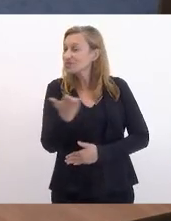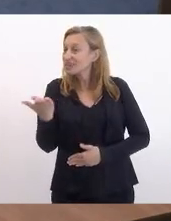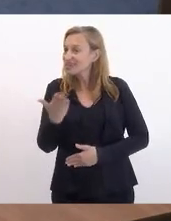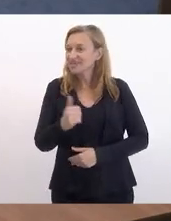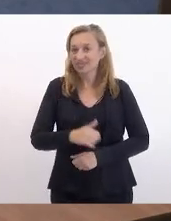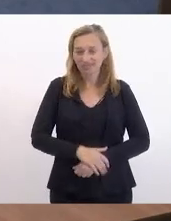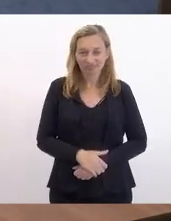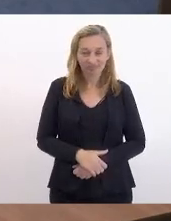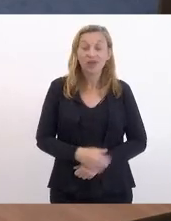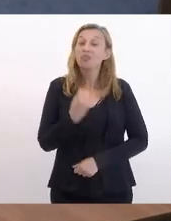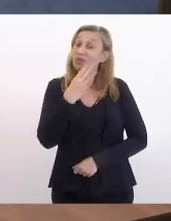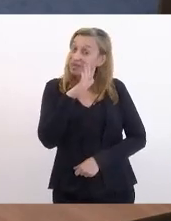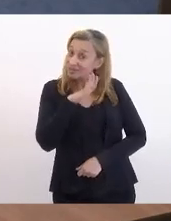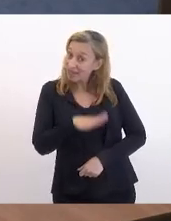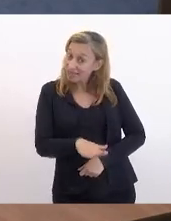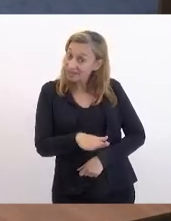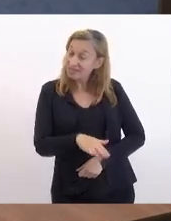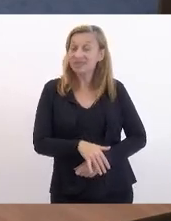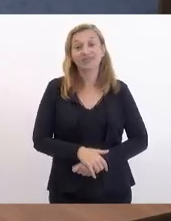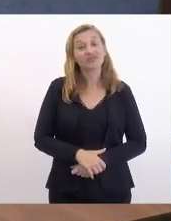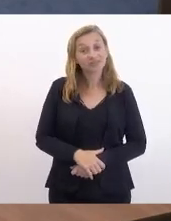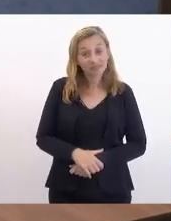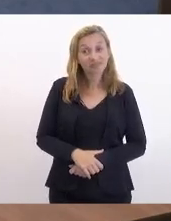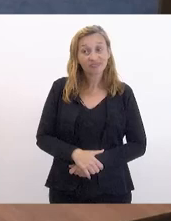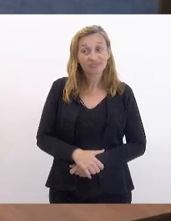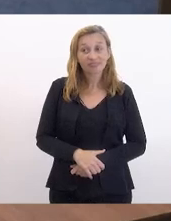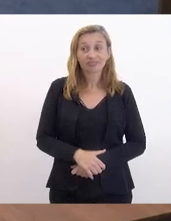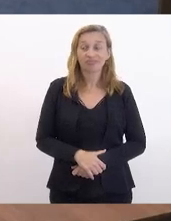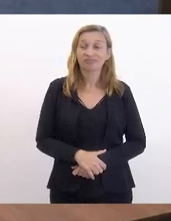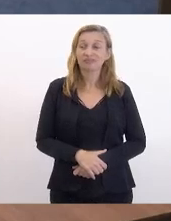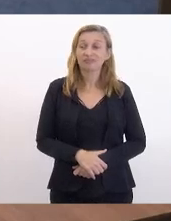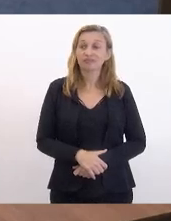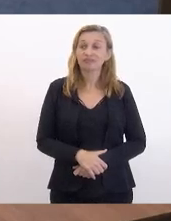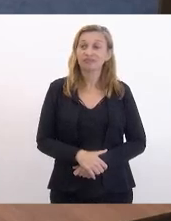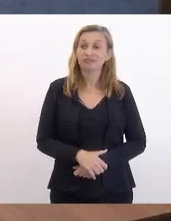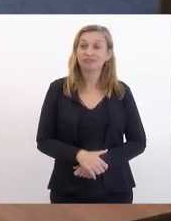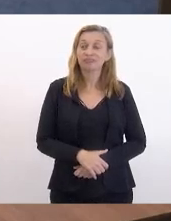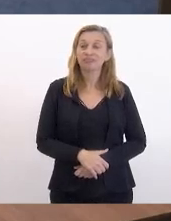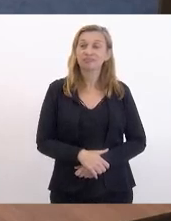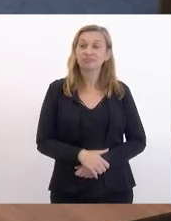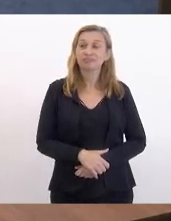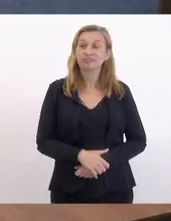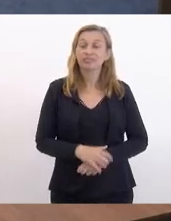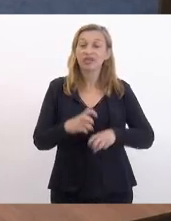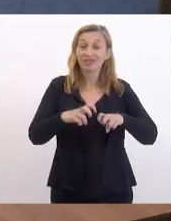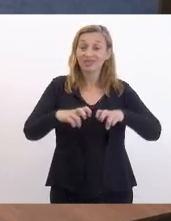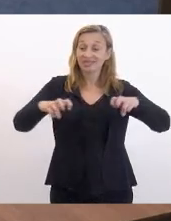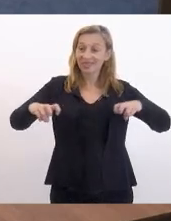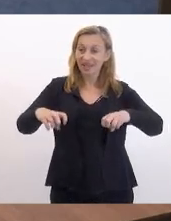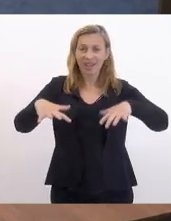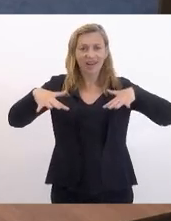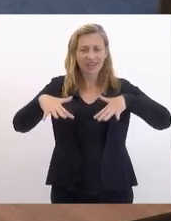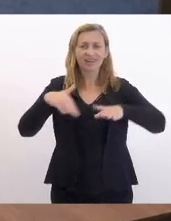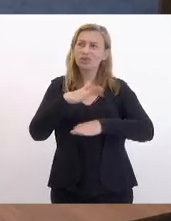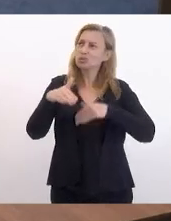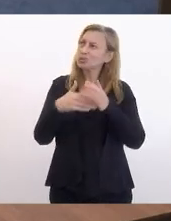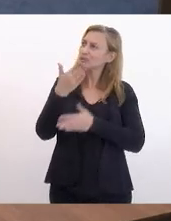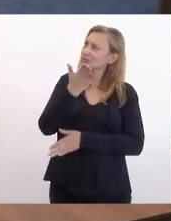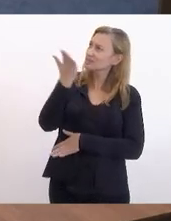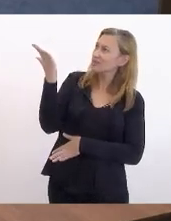todas Boa tarde população que hoje estão aqui pelas Galerias